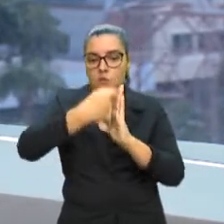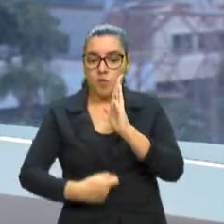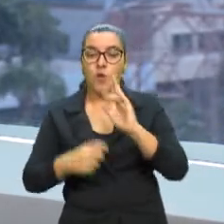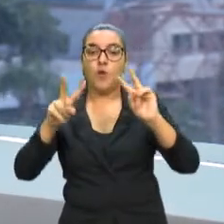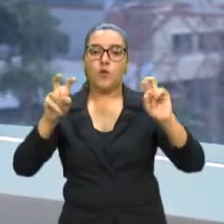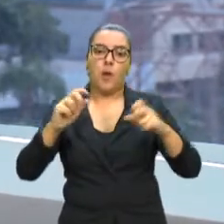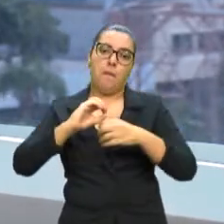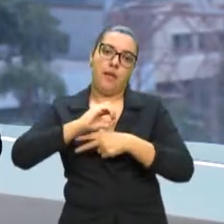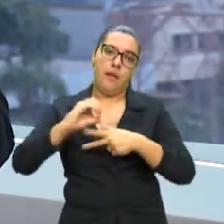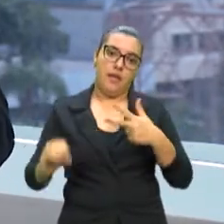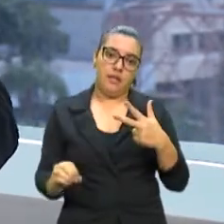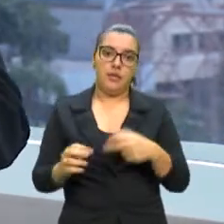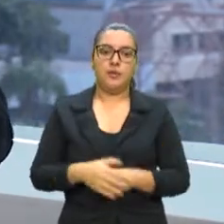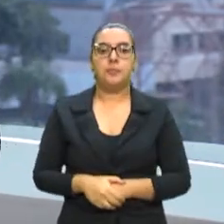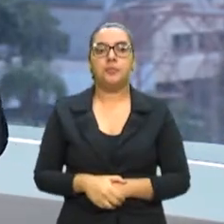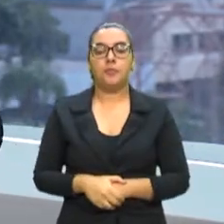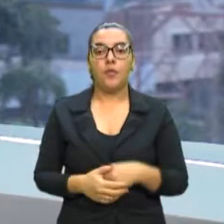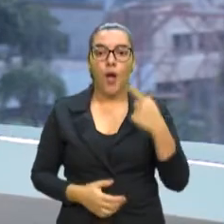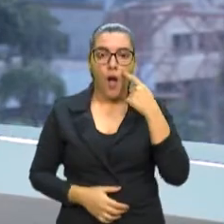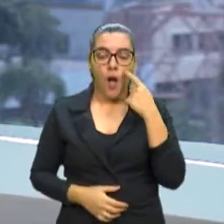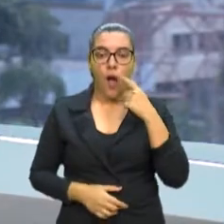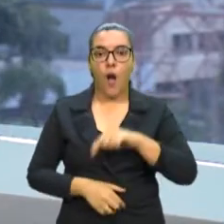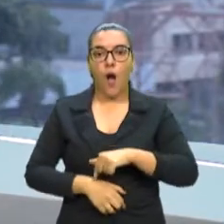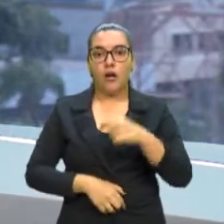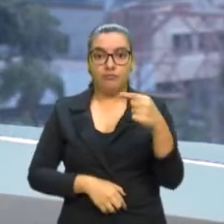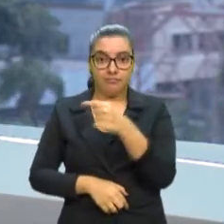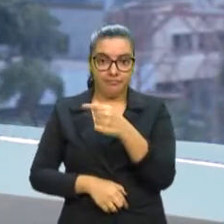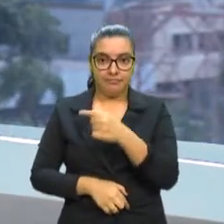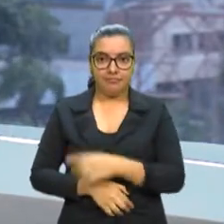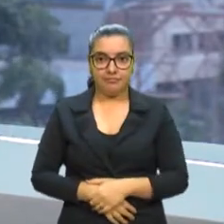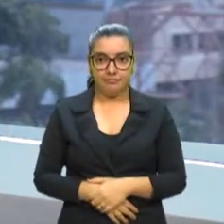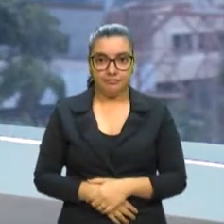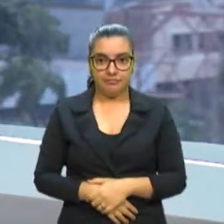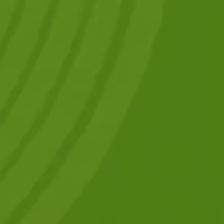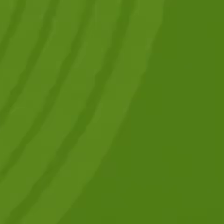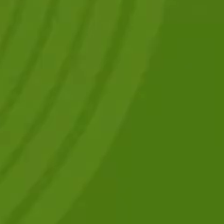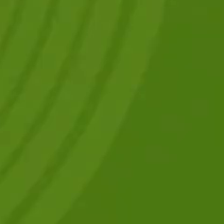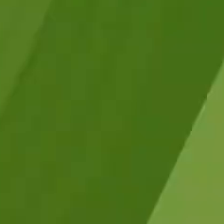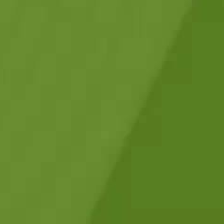Enem. Agora são 9h04. A gente volta já.